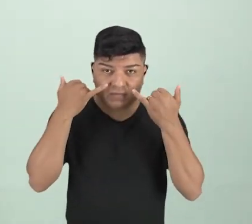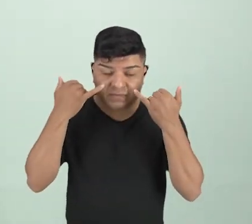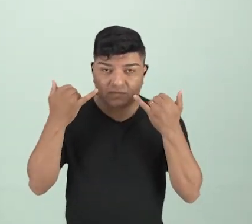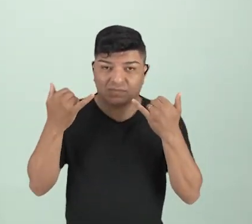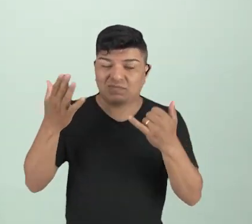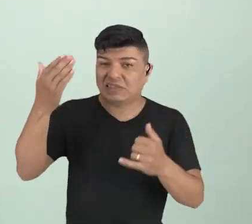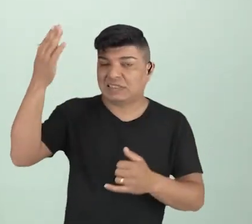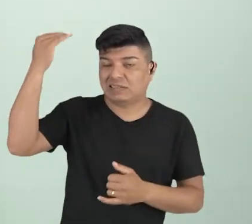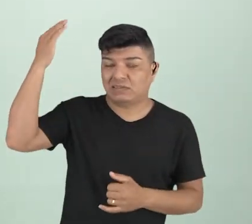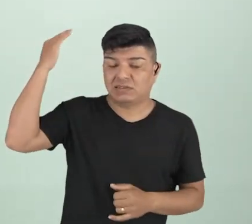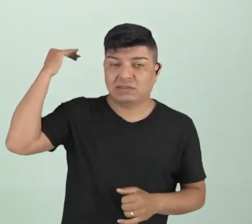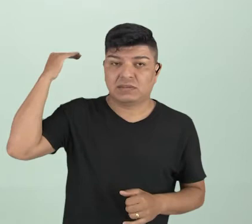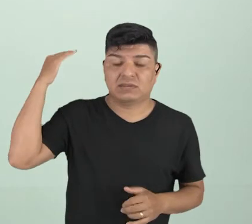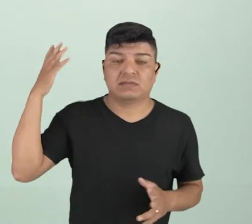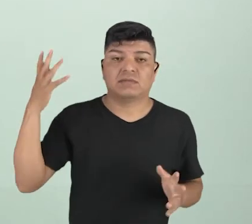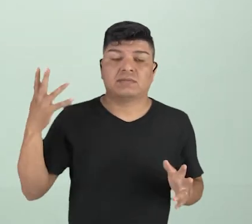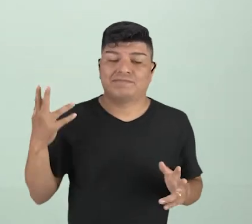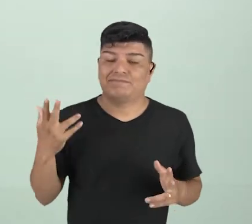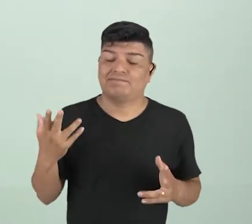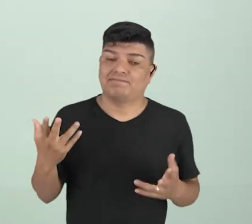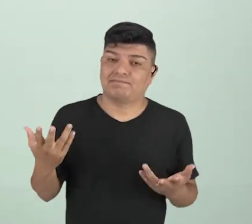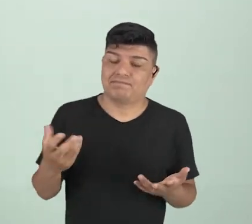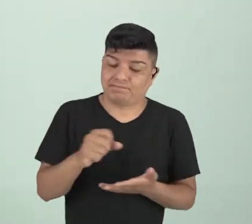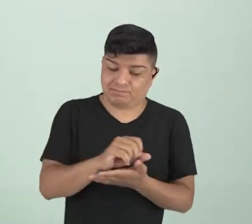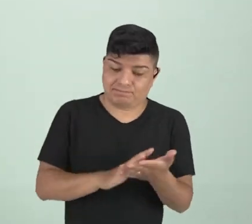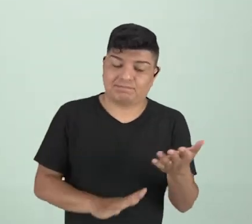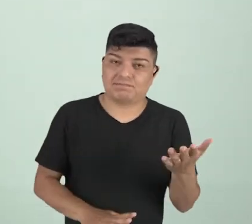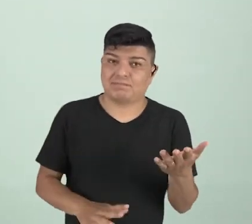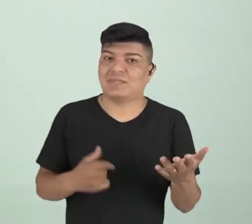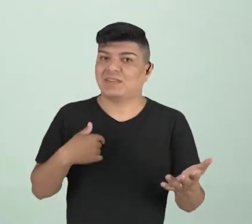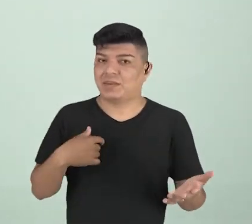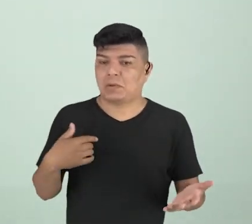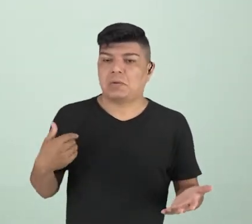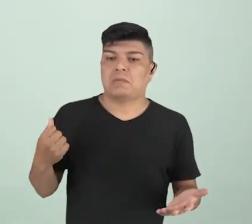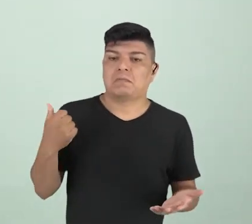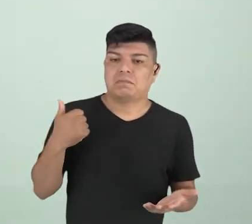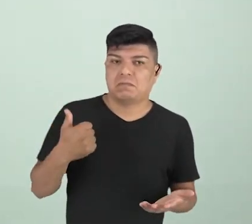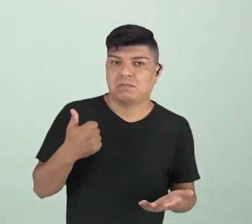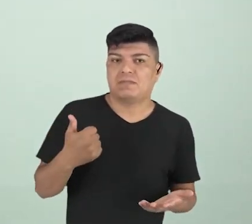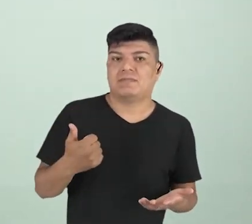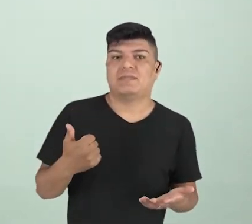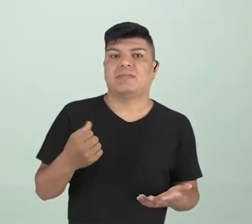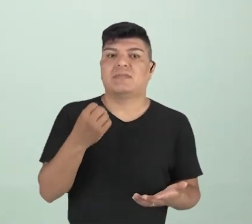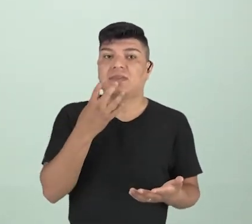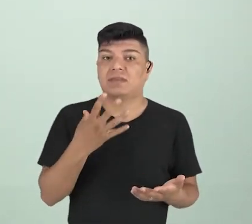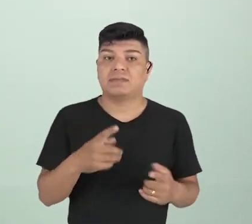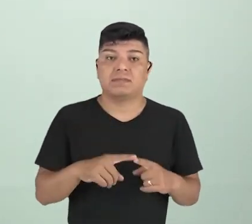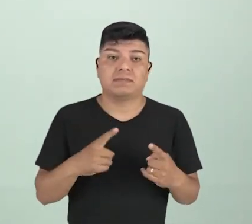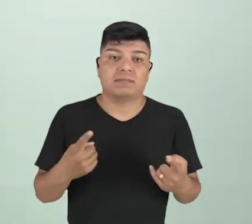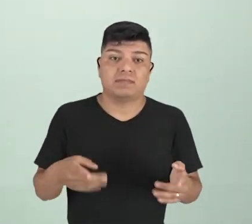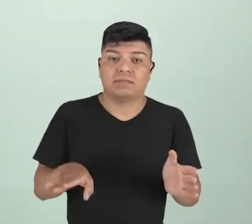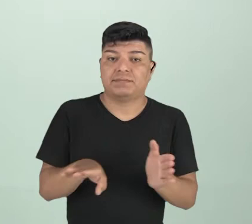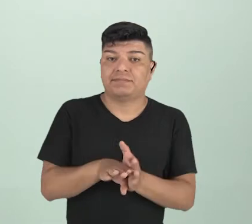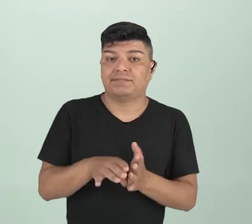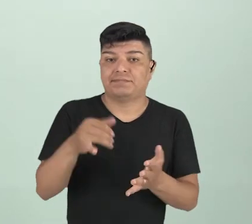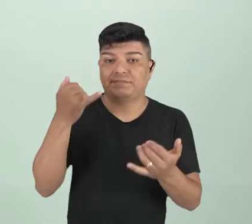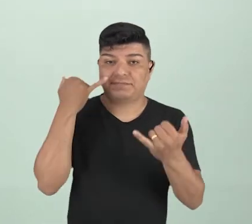você acha, fez a atividade, nossa, eu estou bombando, eu vou arrasar nessa atividade. Chega lá,